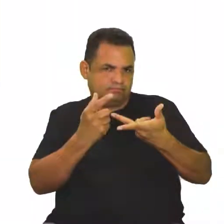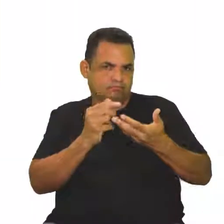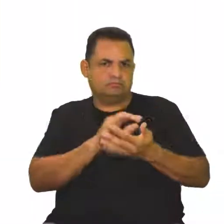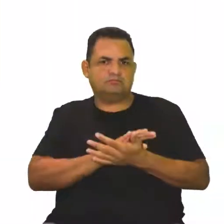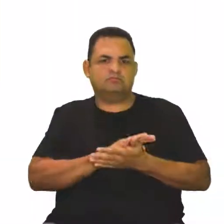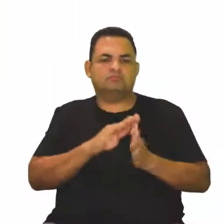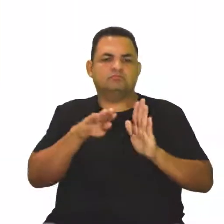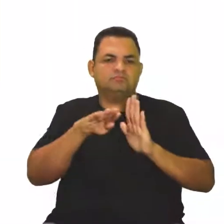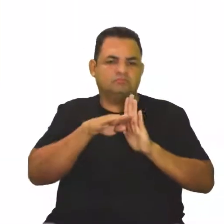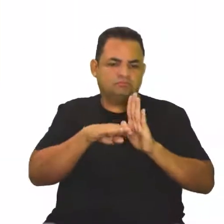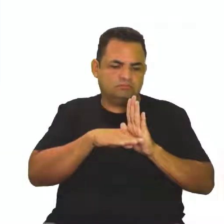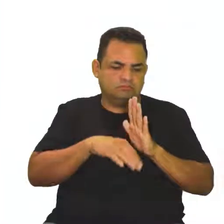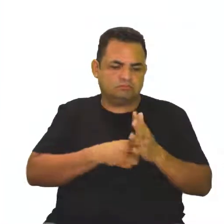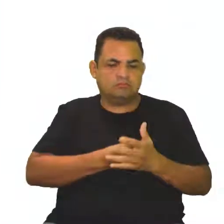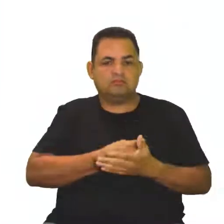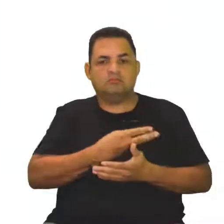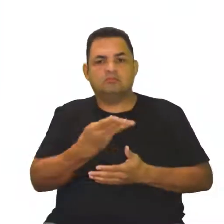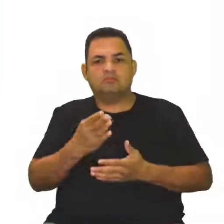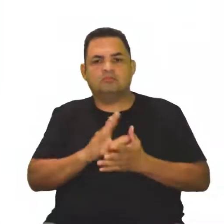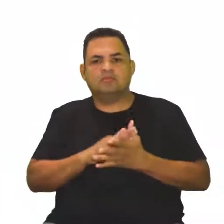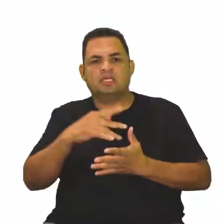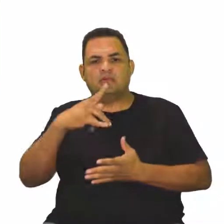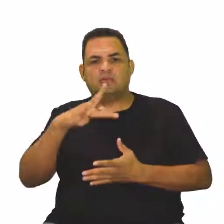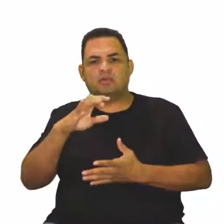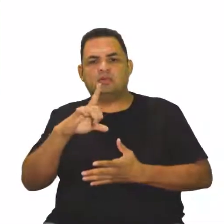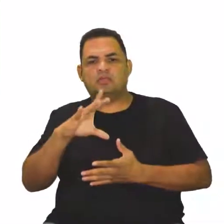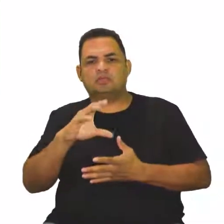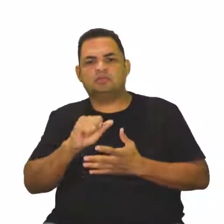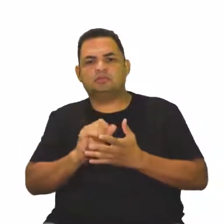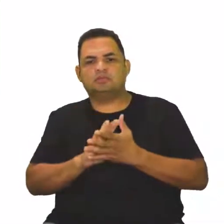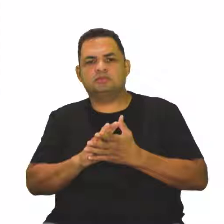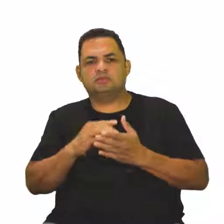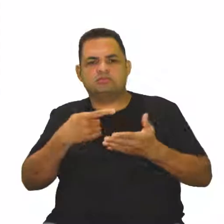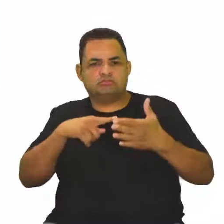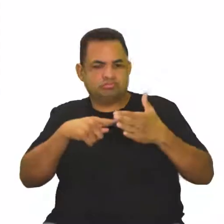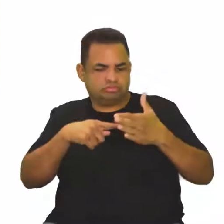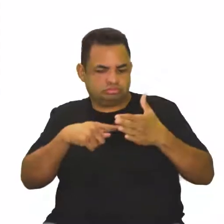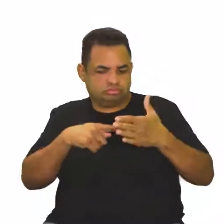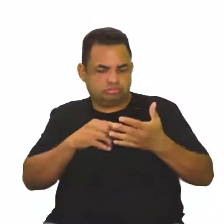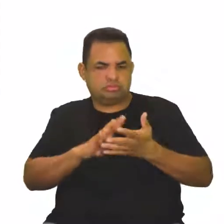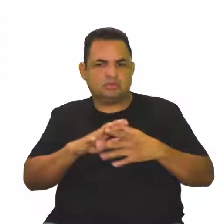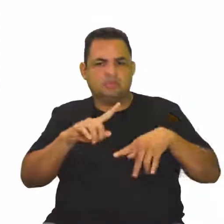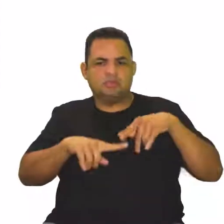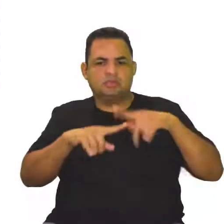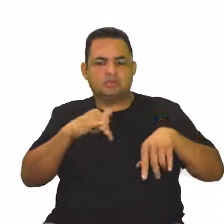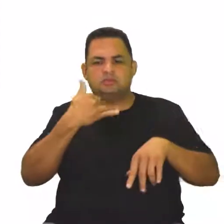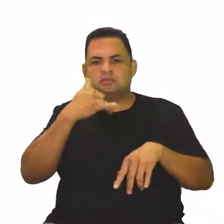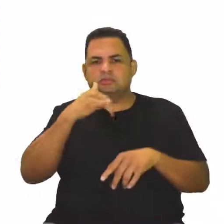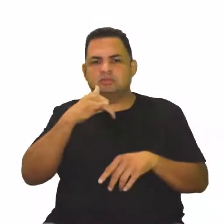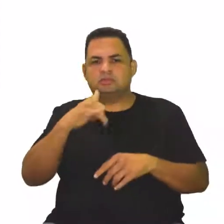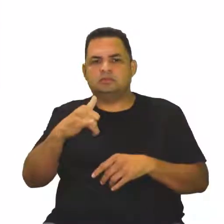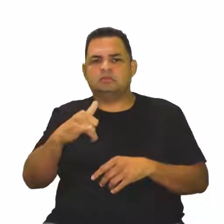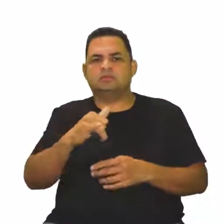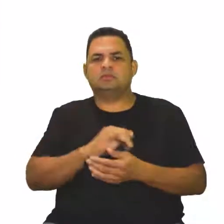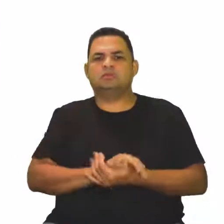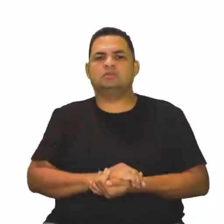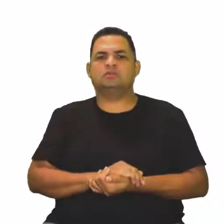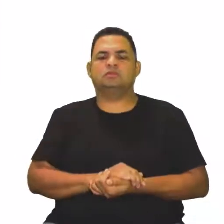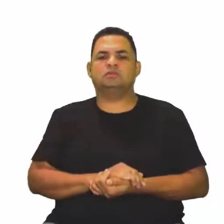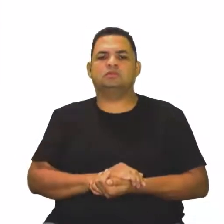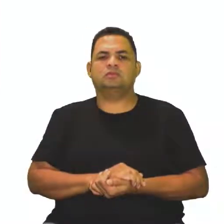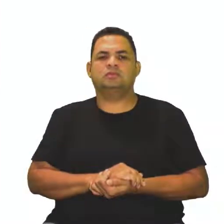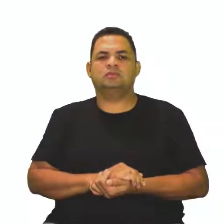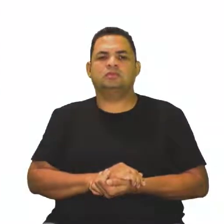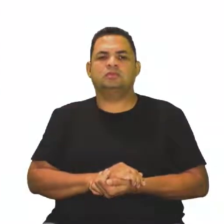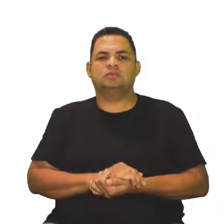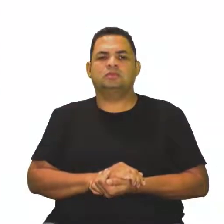Habilidades: definir e quantificar a potência de funcionamento de equipamentos elétricos, né, para nós entendermos isso